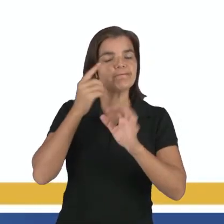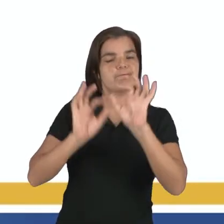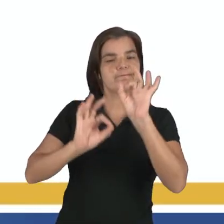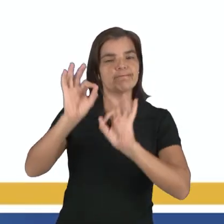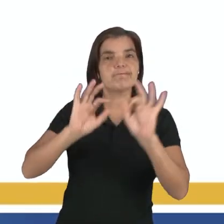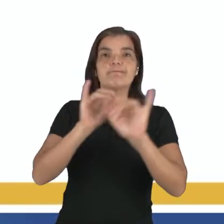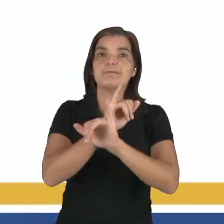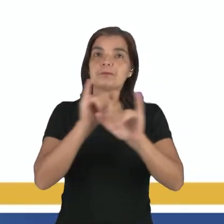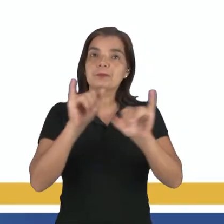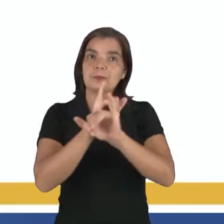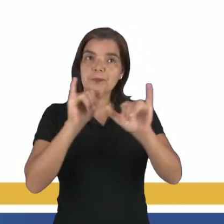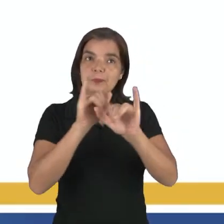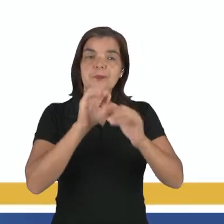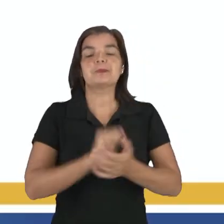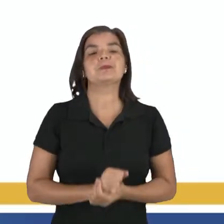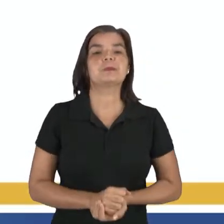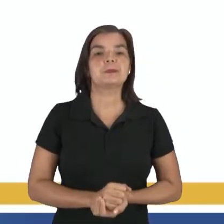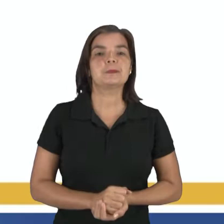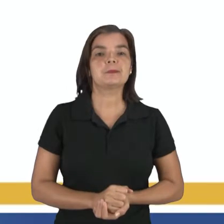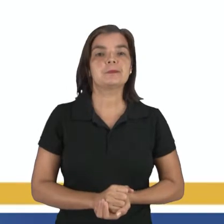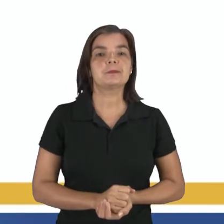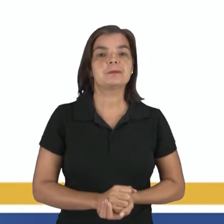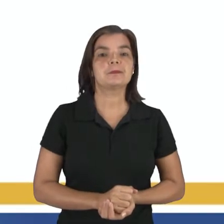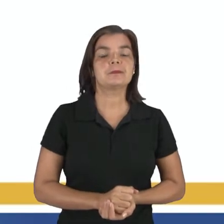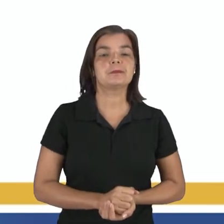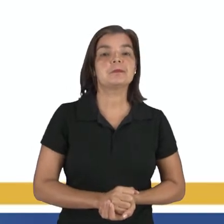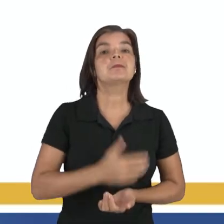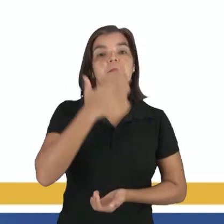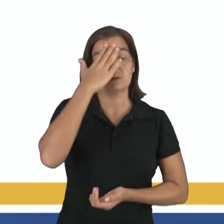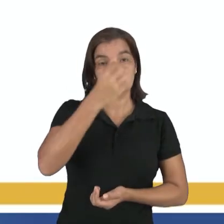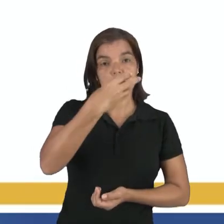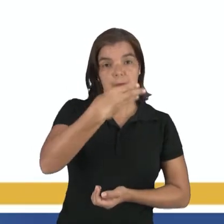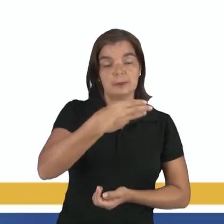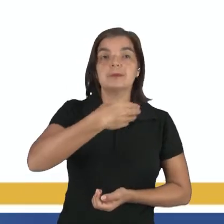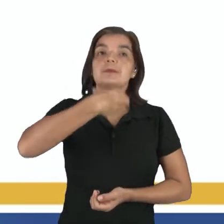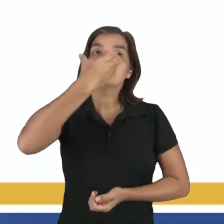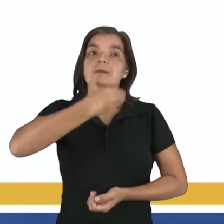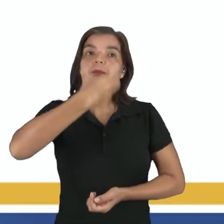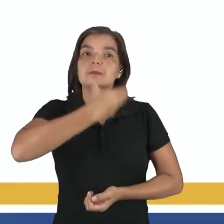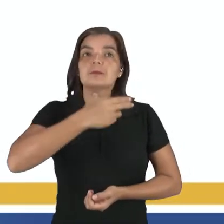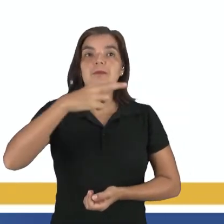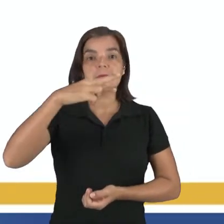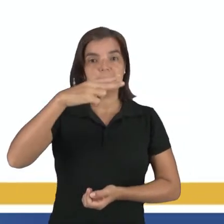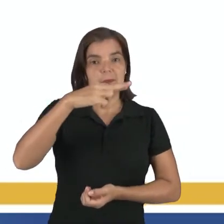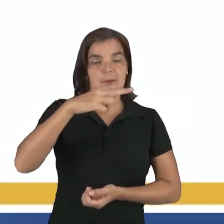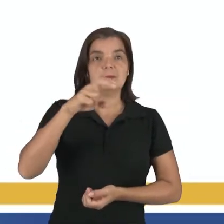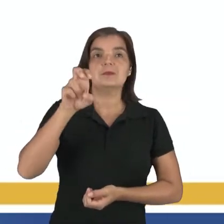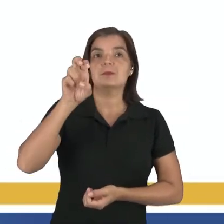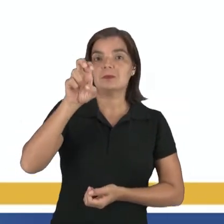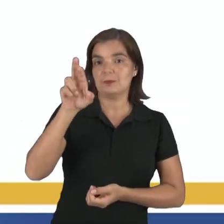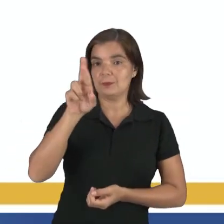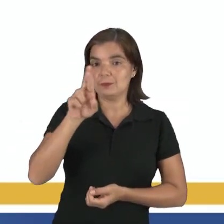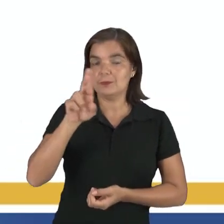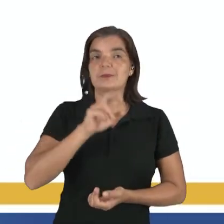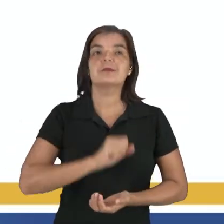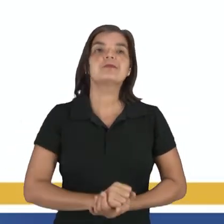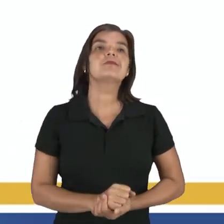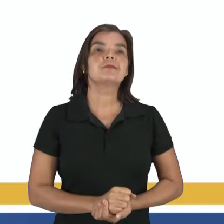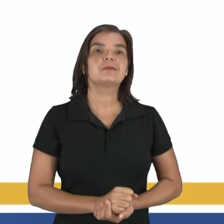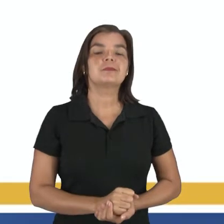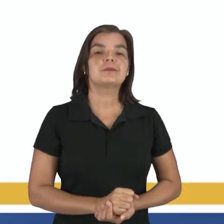vamos organizar as informações o anunciado nós sabemos que 3 maçãs custam